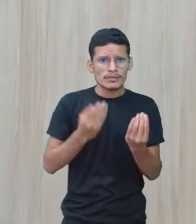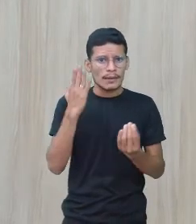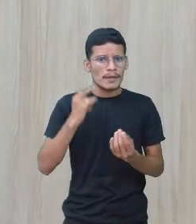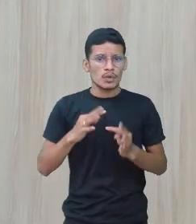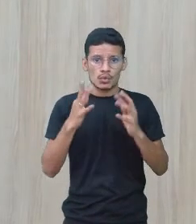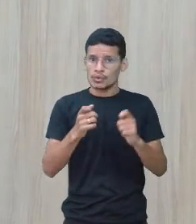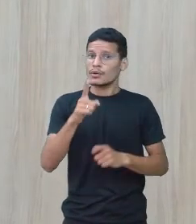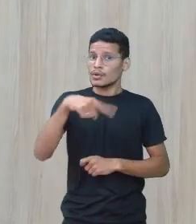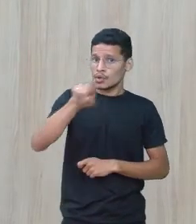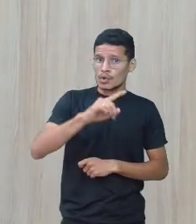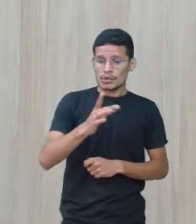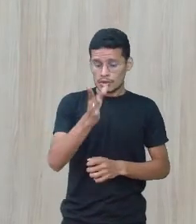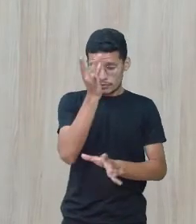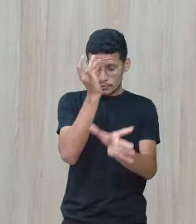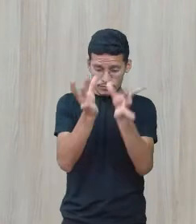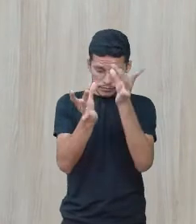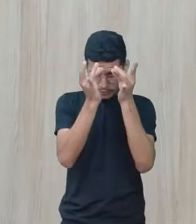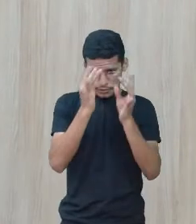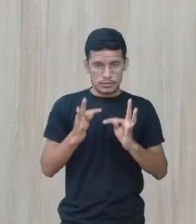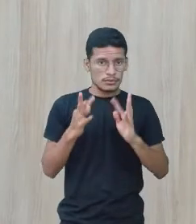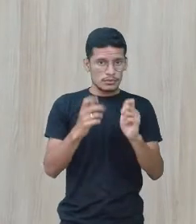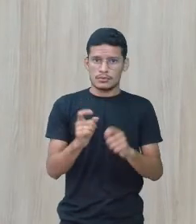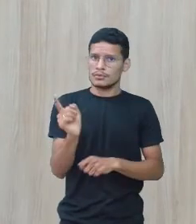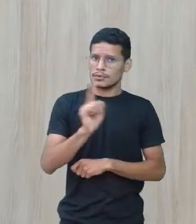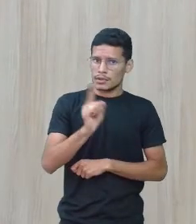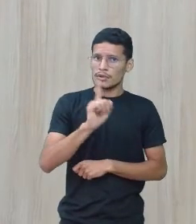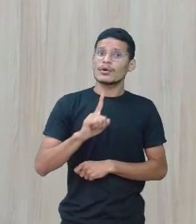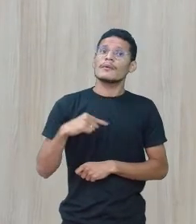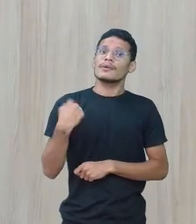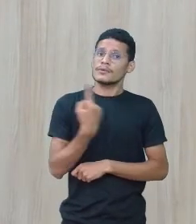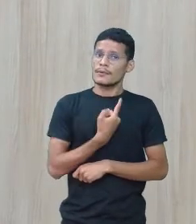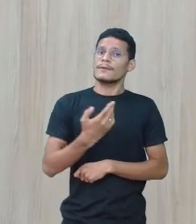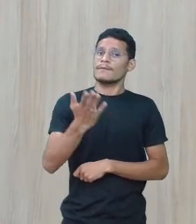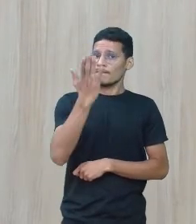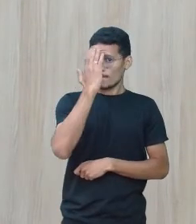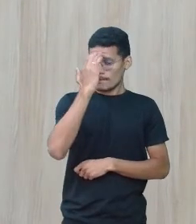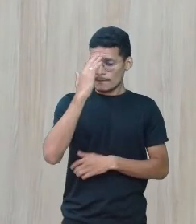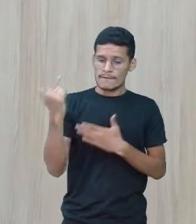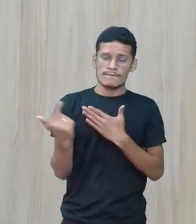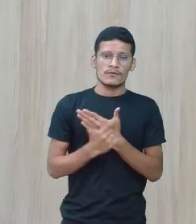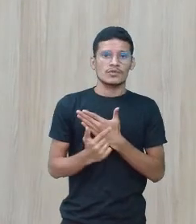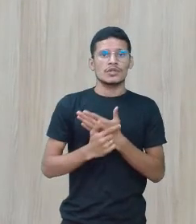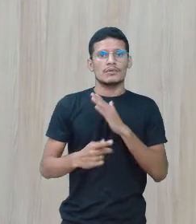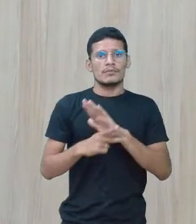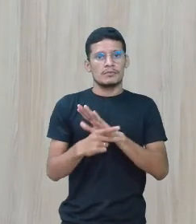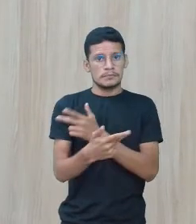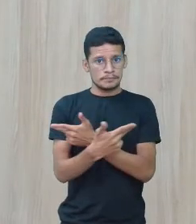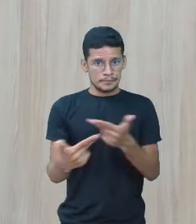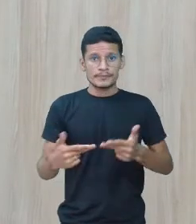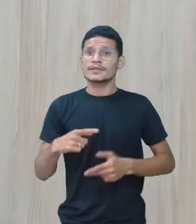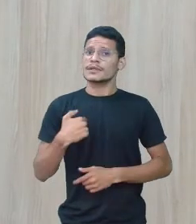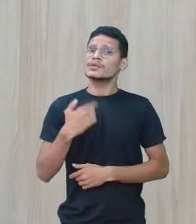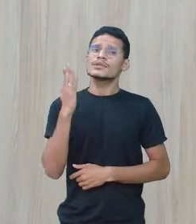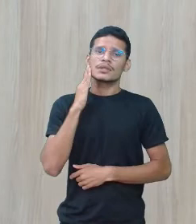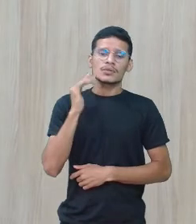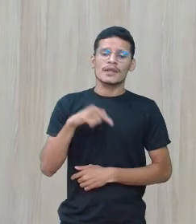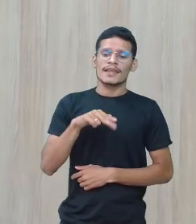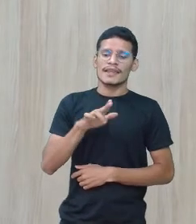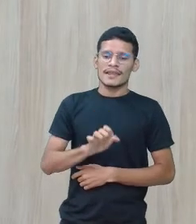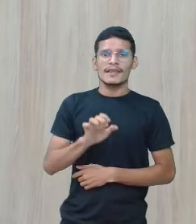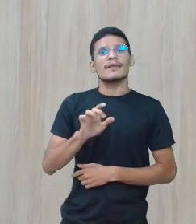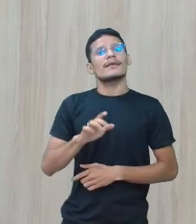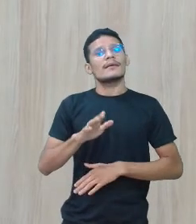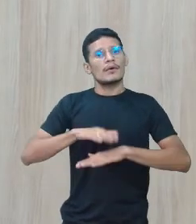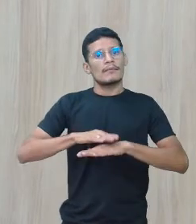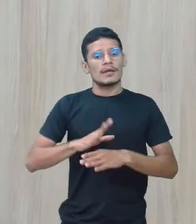gente não precisa decorar tudo. Mas a gente compreendendo a função das coisas. Então, eu sabendo que o quê?